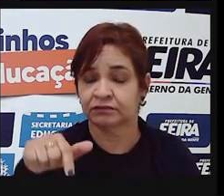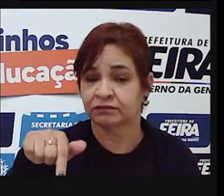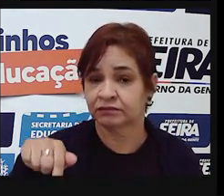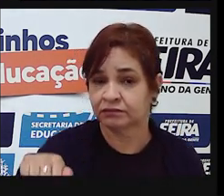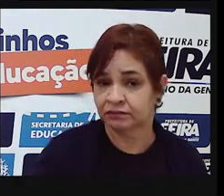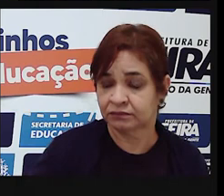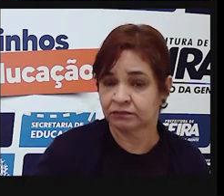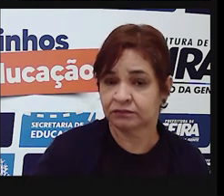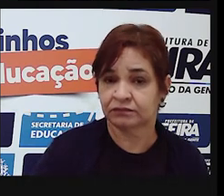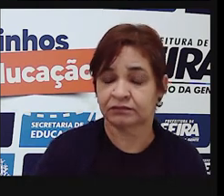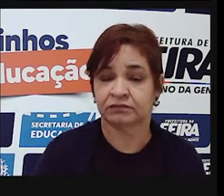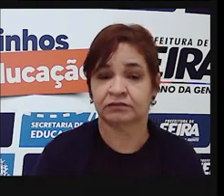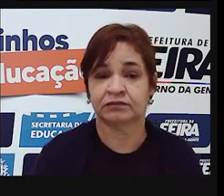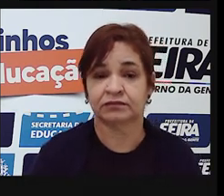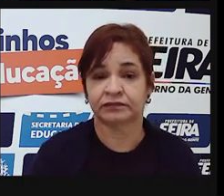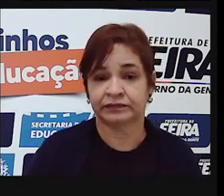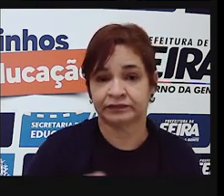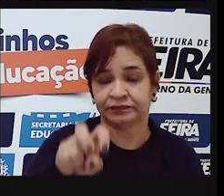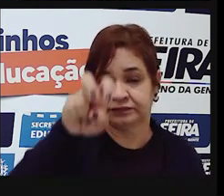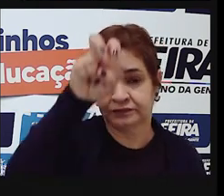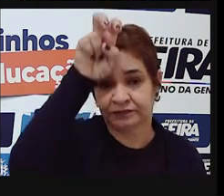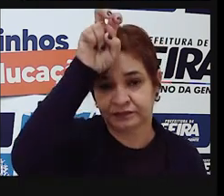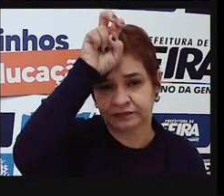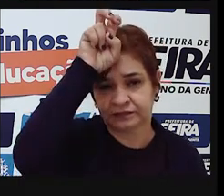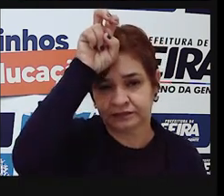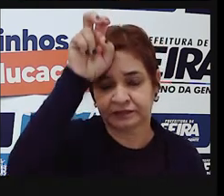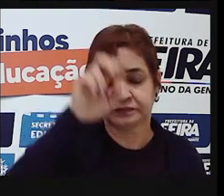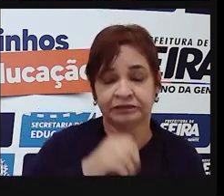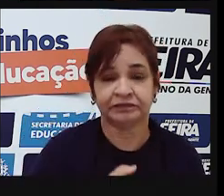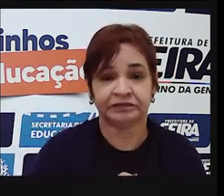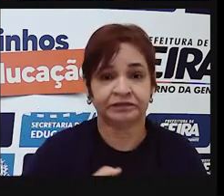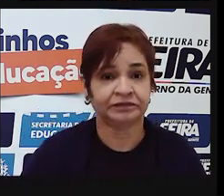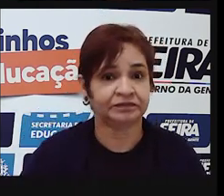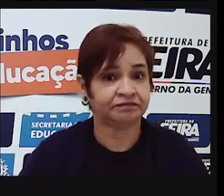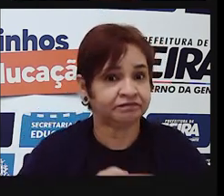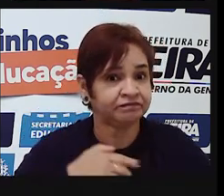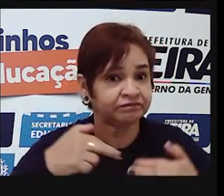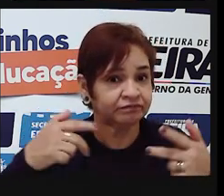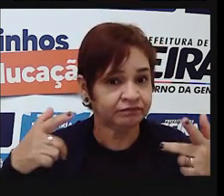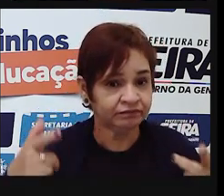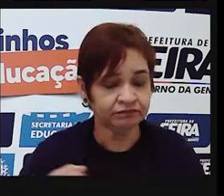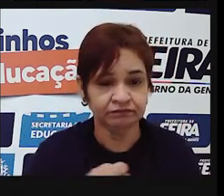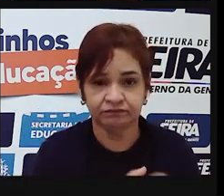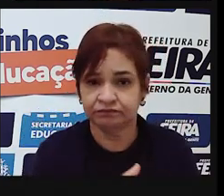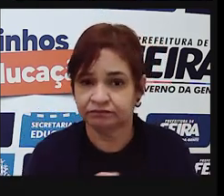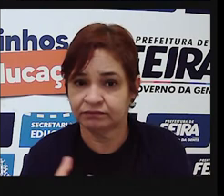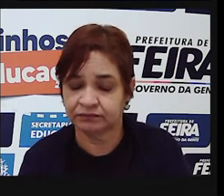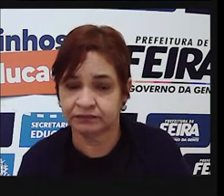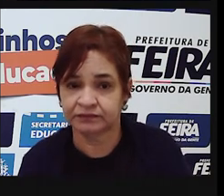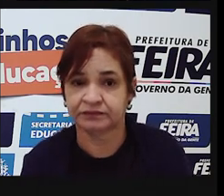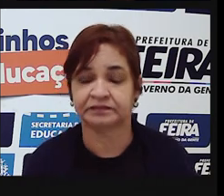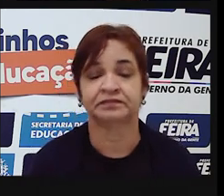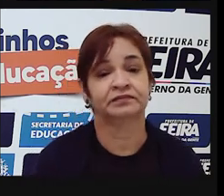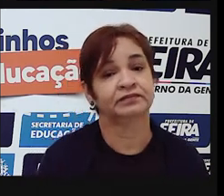Faraó, Divindade do Egito, e vendeu mais de 100 mil cópias.